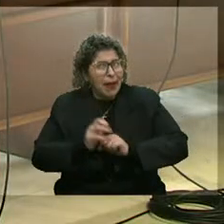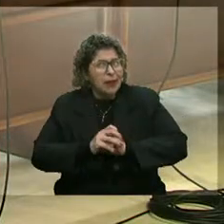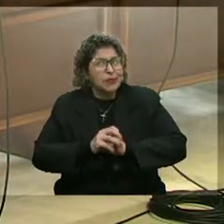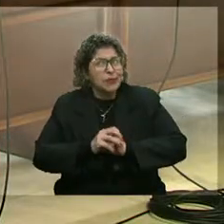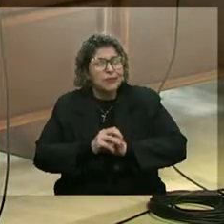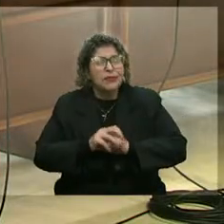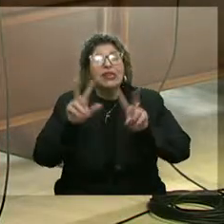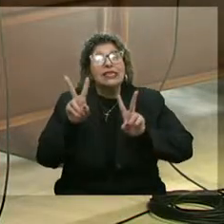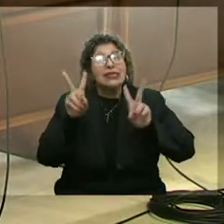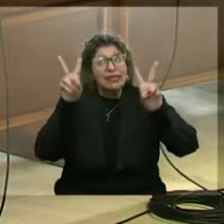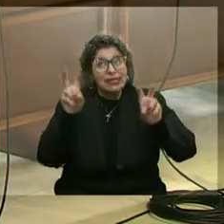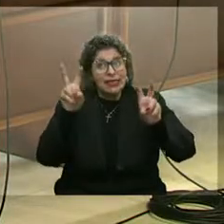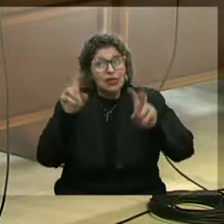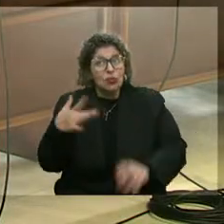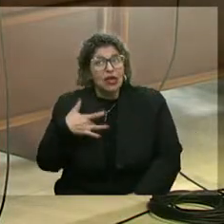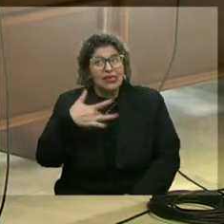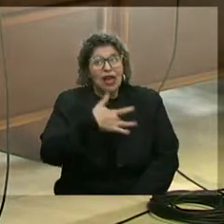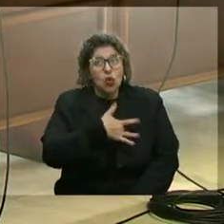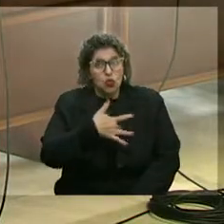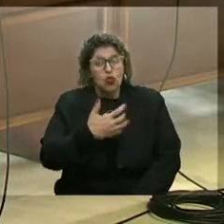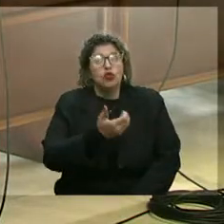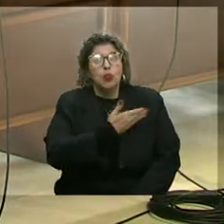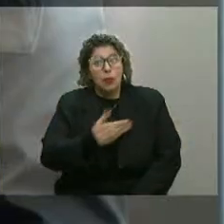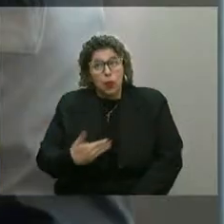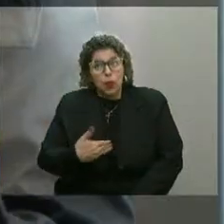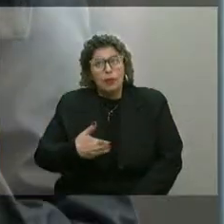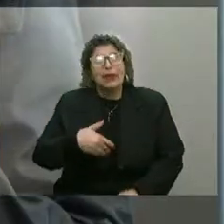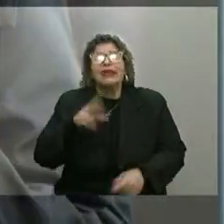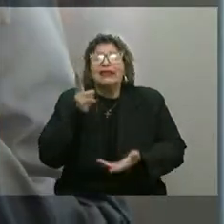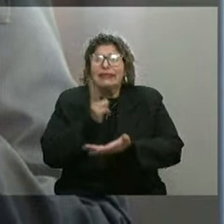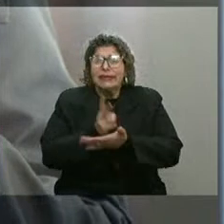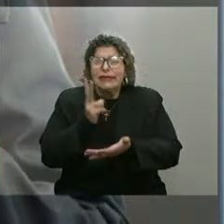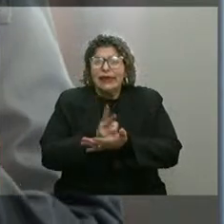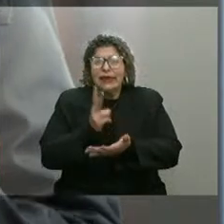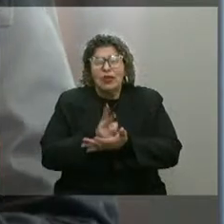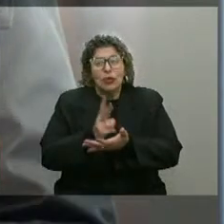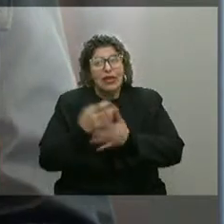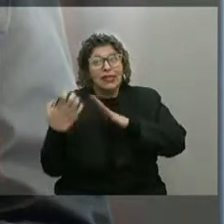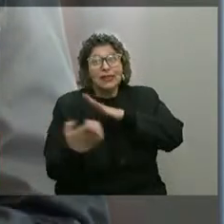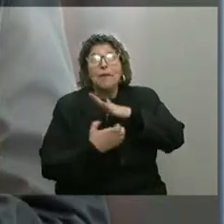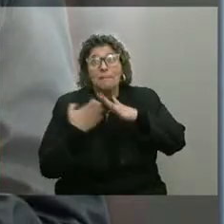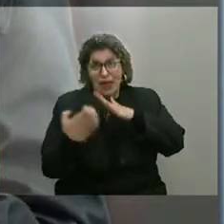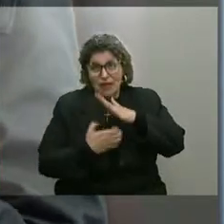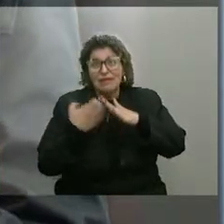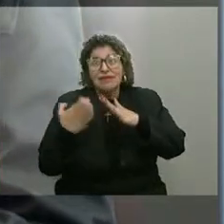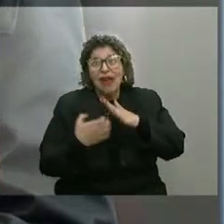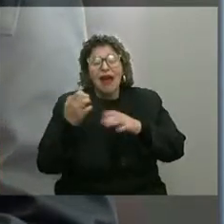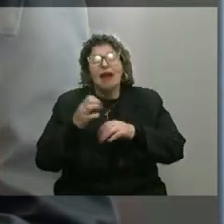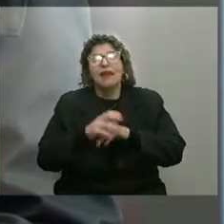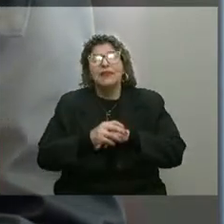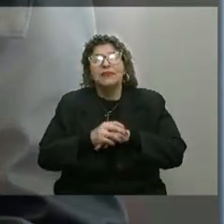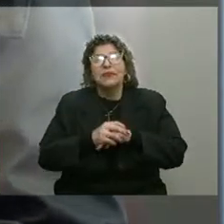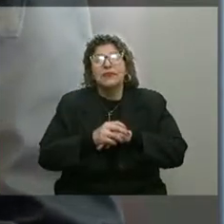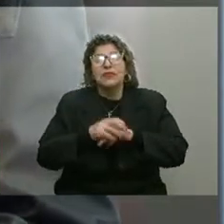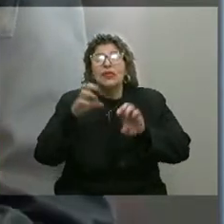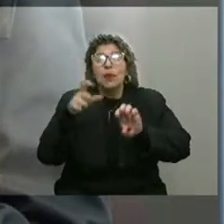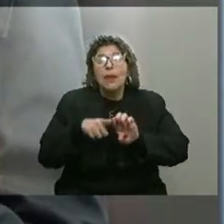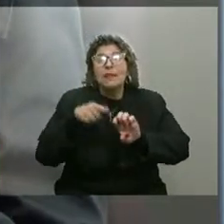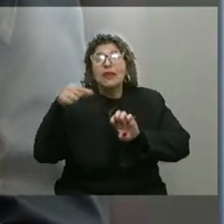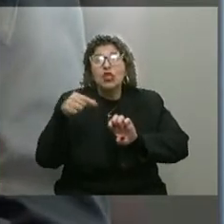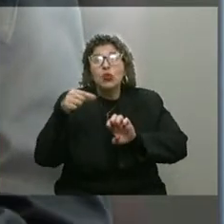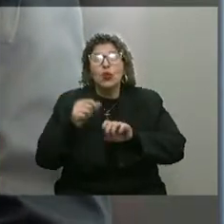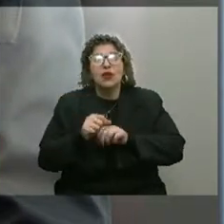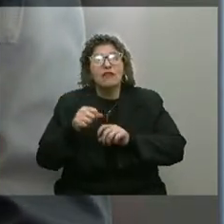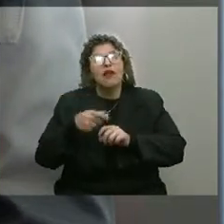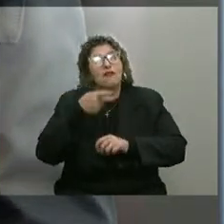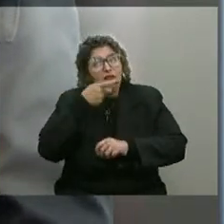esse tema, quando eles falam da saúde pública, eles sempre, principalmente aqueles que são empresários, que são empreendedores, eles